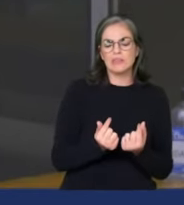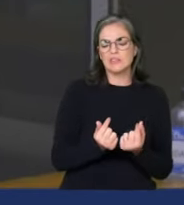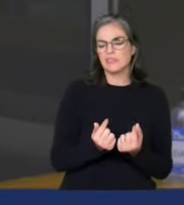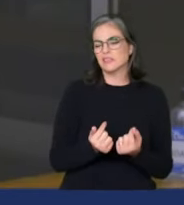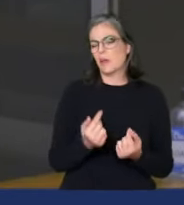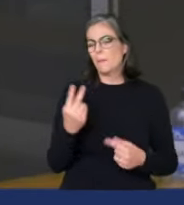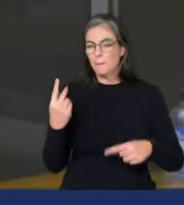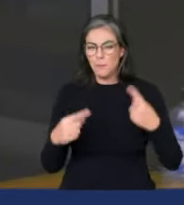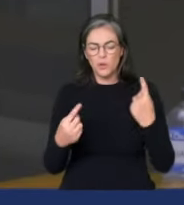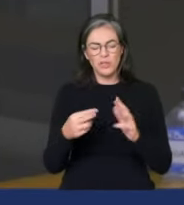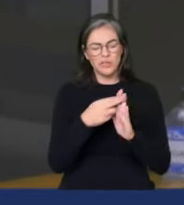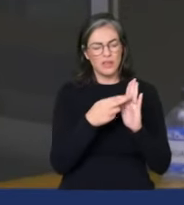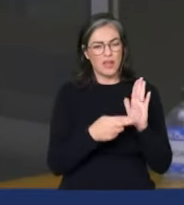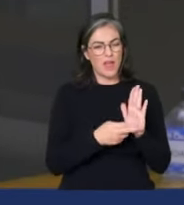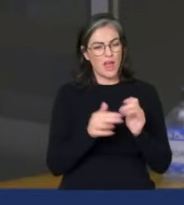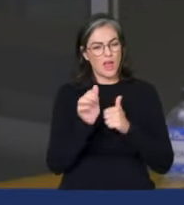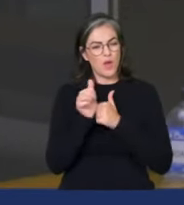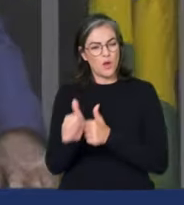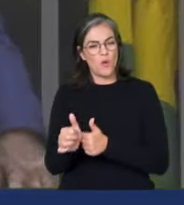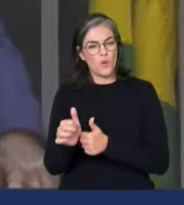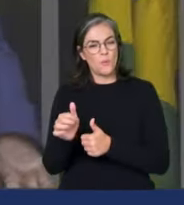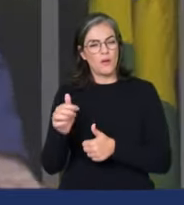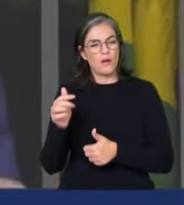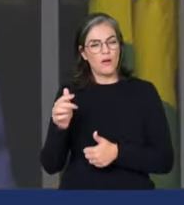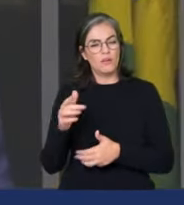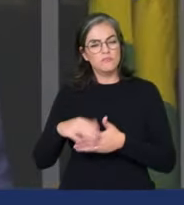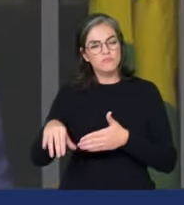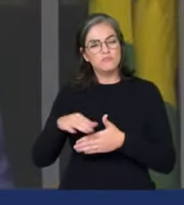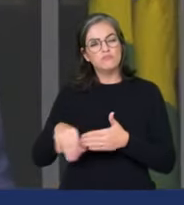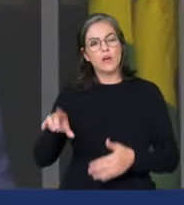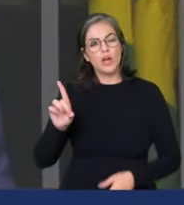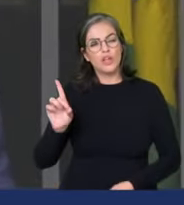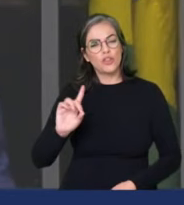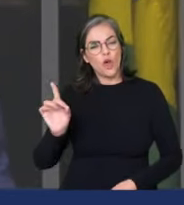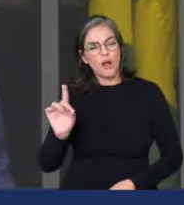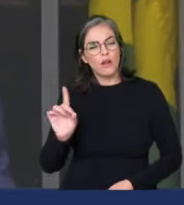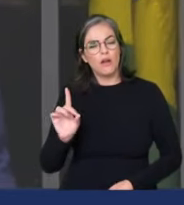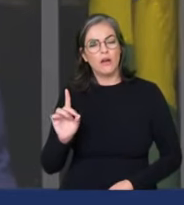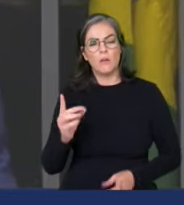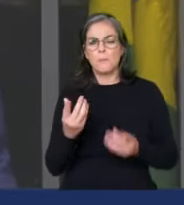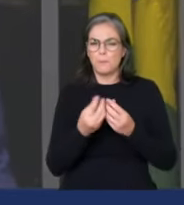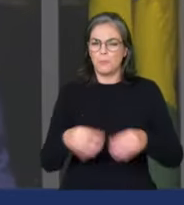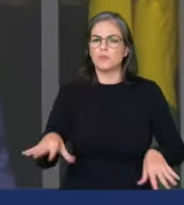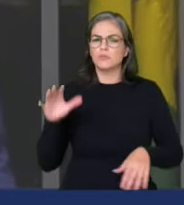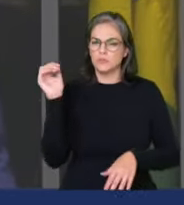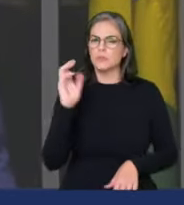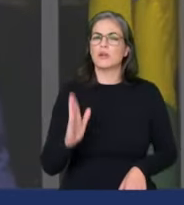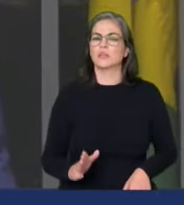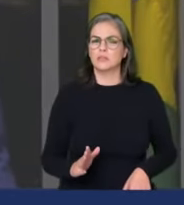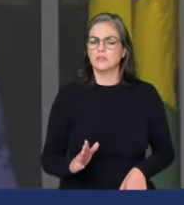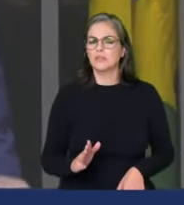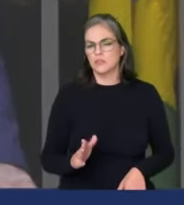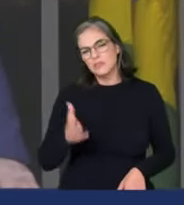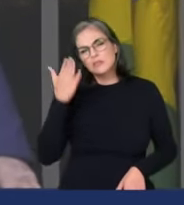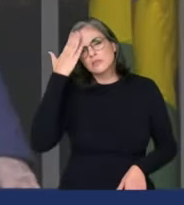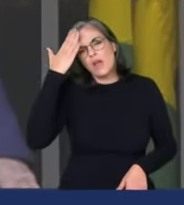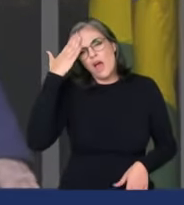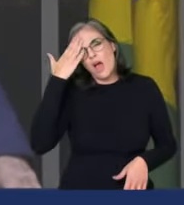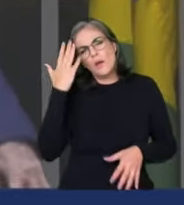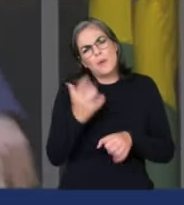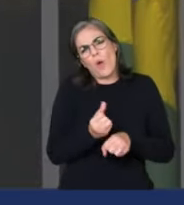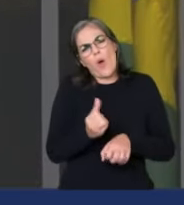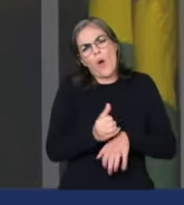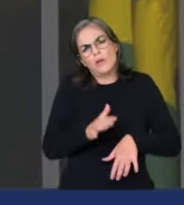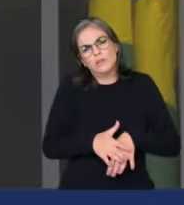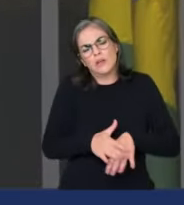dolarização extremamente danosa para o país. É só fazer a conta. Saber quanto